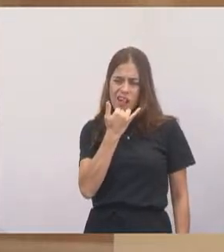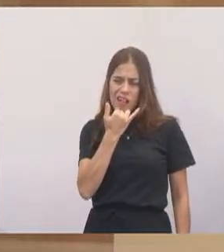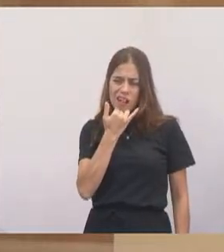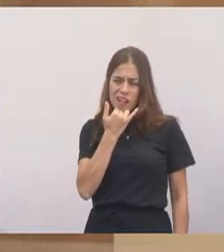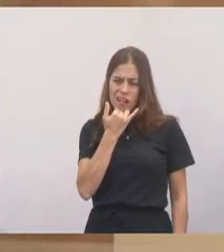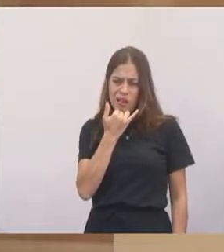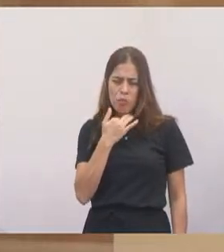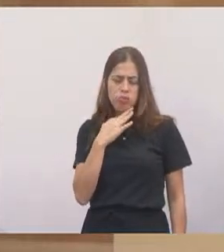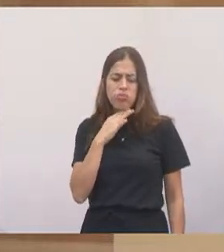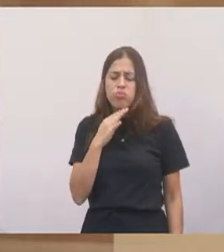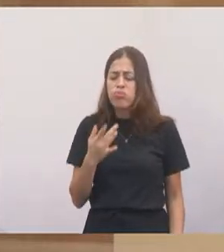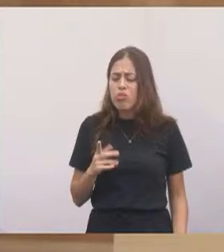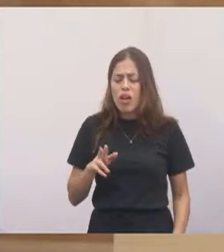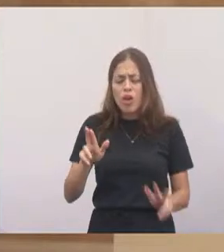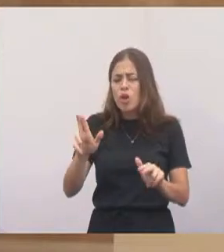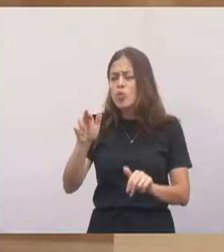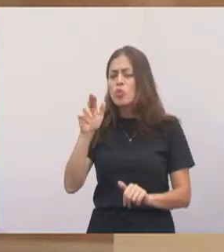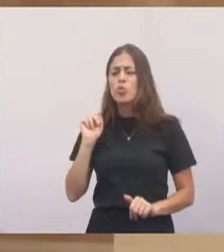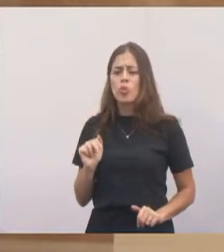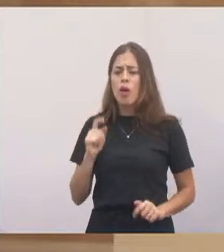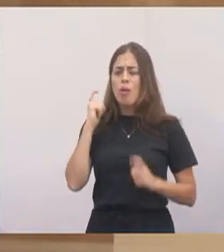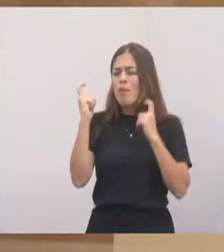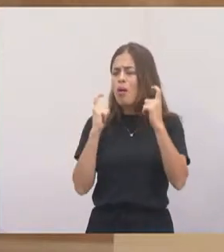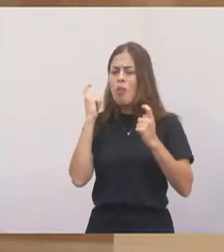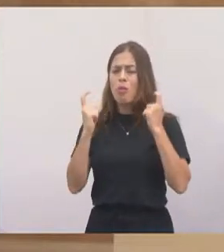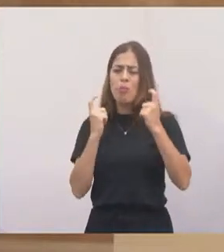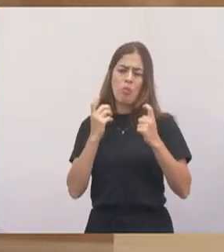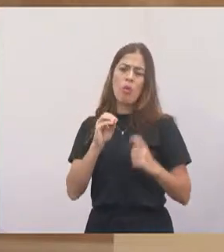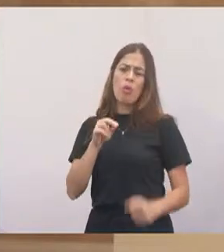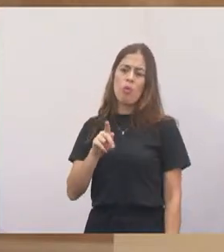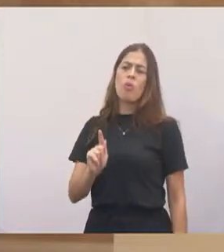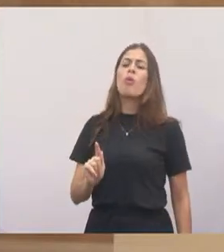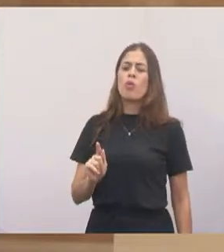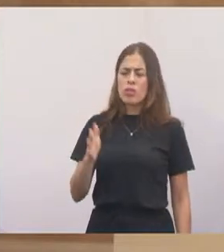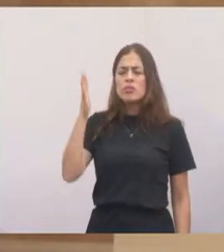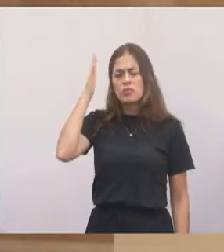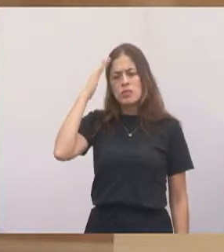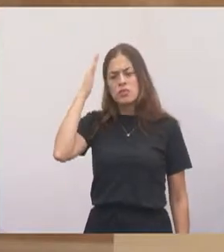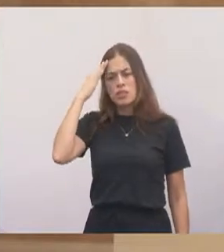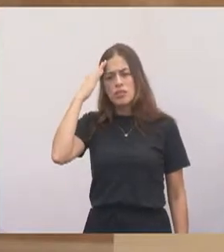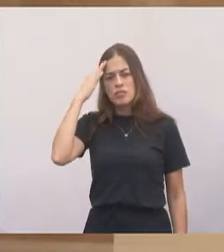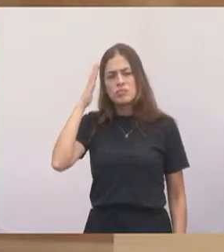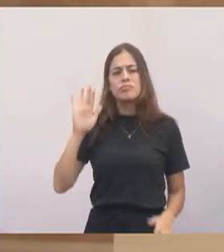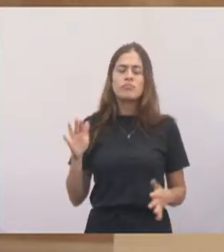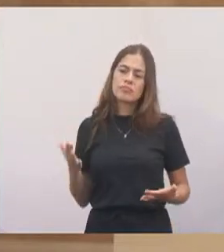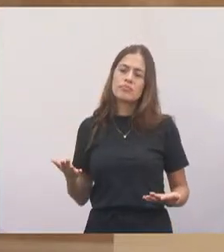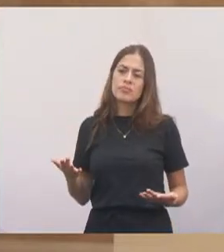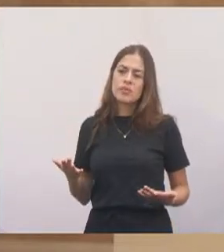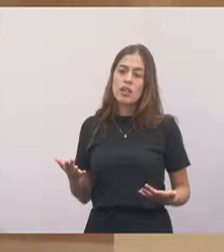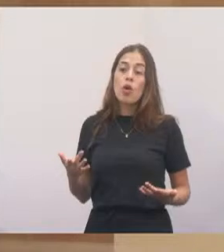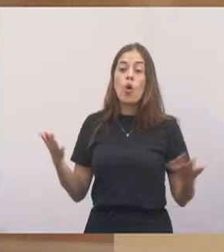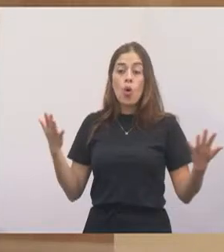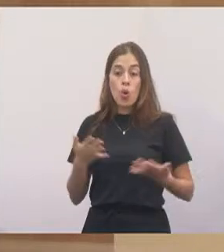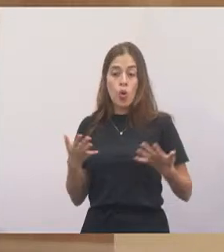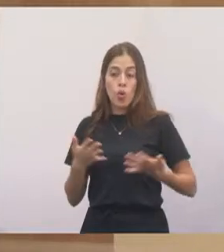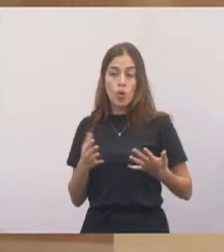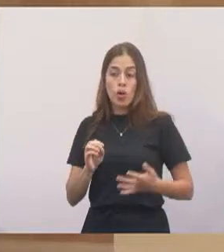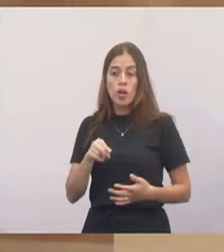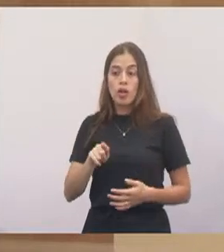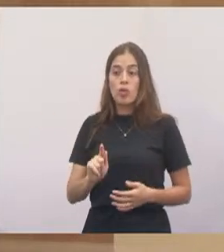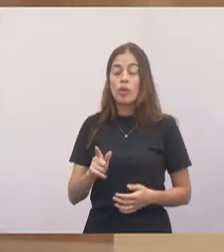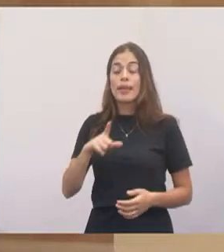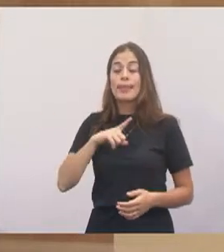nunca se preocupou com as ONGs de proteção aos animais. Isso eu posso falar muito bem, porque hoje a ONG que eu fundei tem